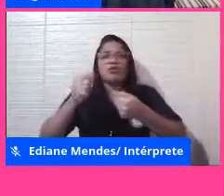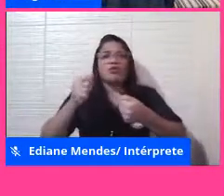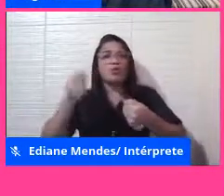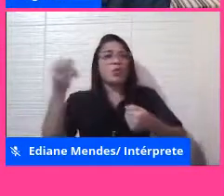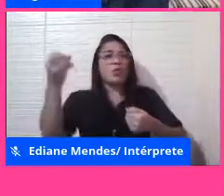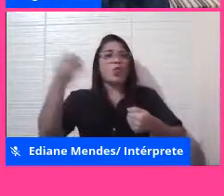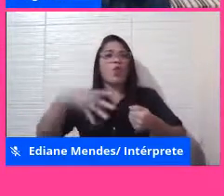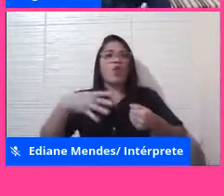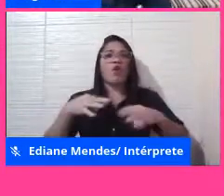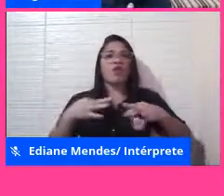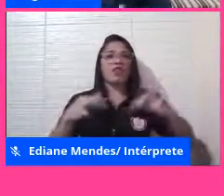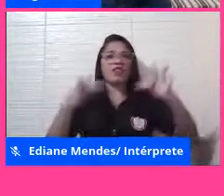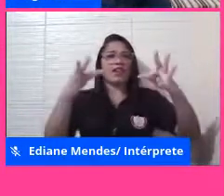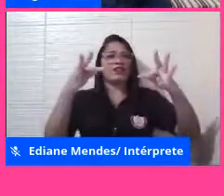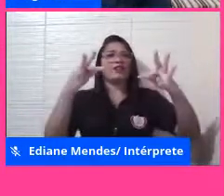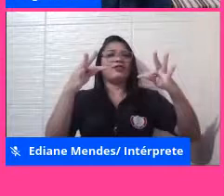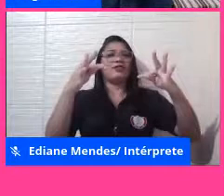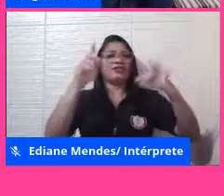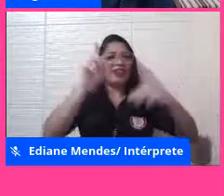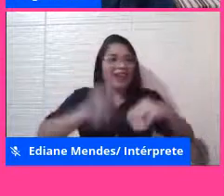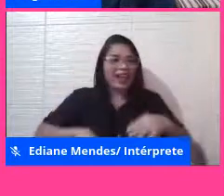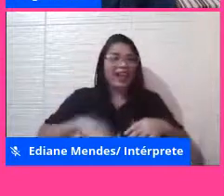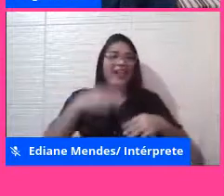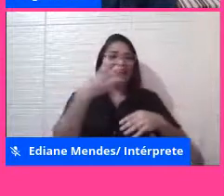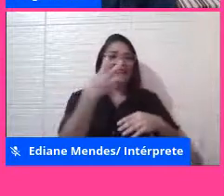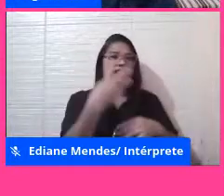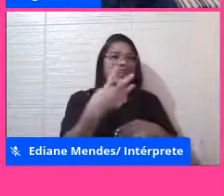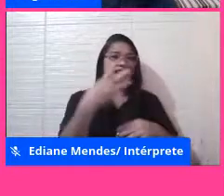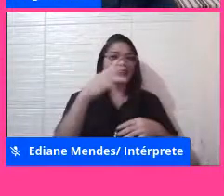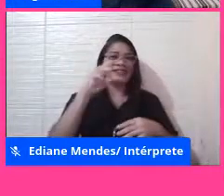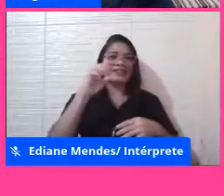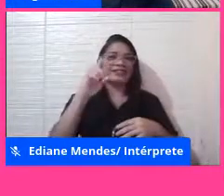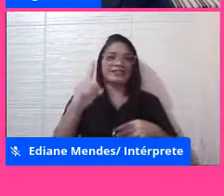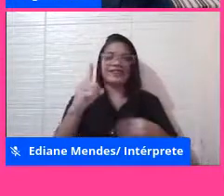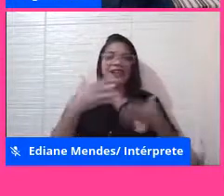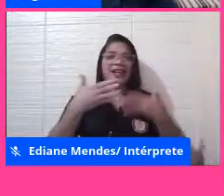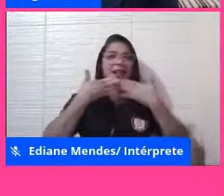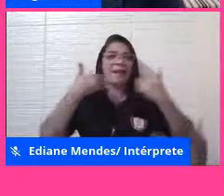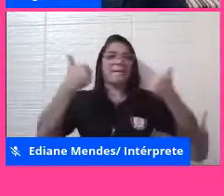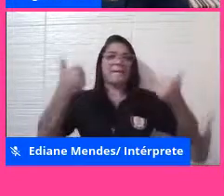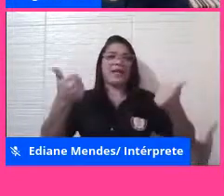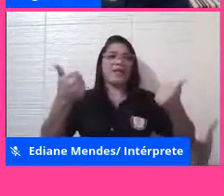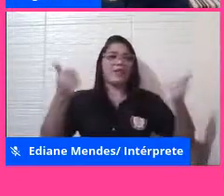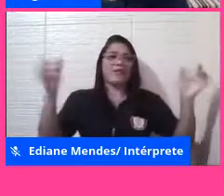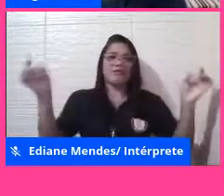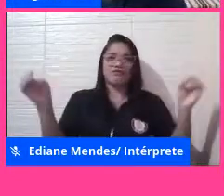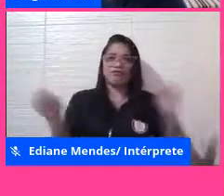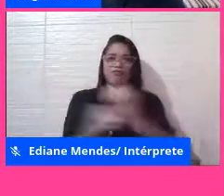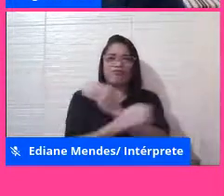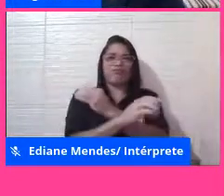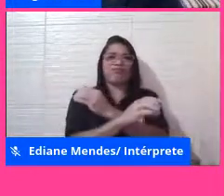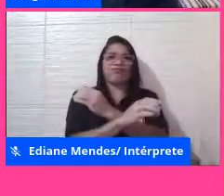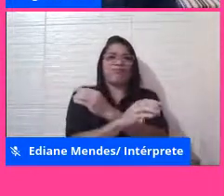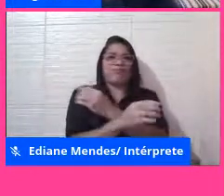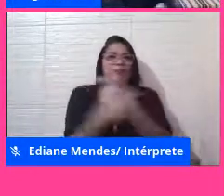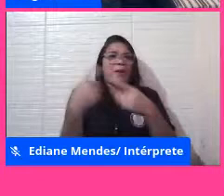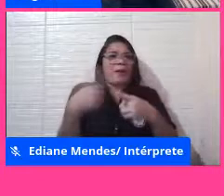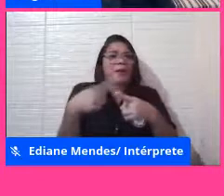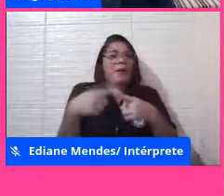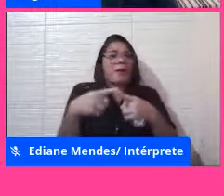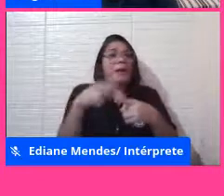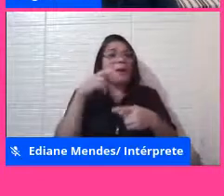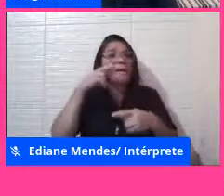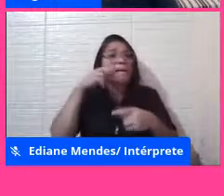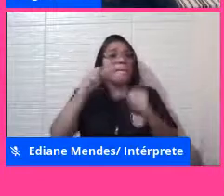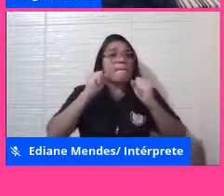impressão 3D, porque com a impressão 3D tu vai ter um produto pronto, tu vai ter algo e na tua mão, um produto que tu pode tocar e tu vai olhar,